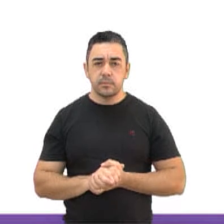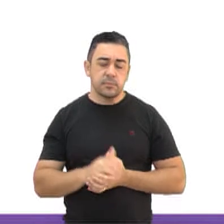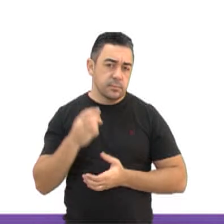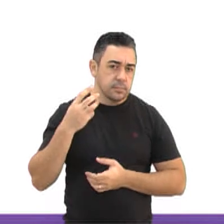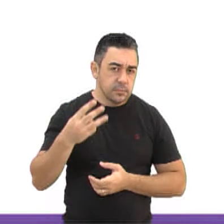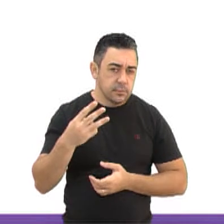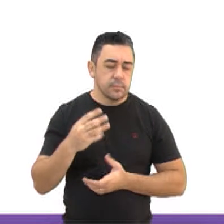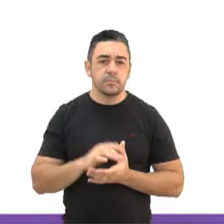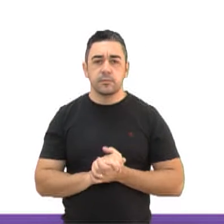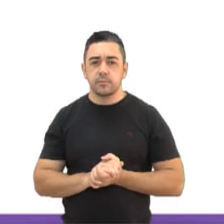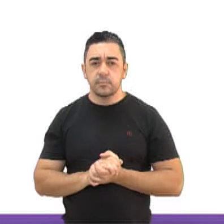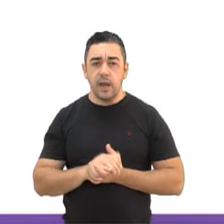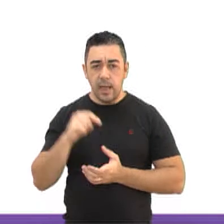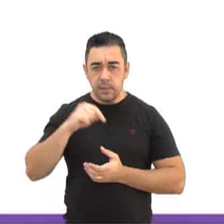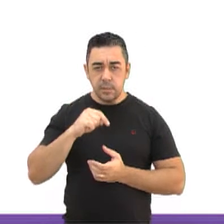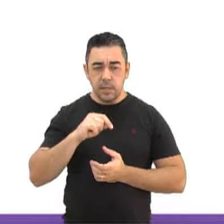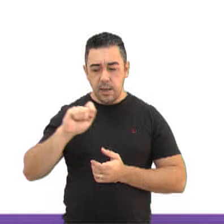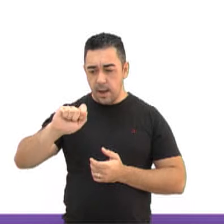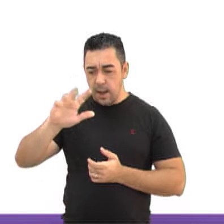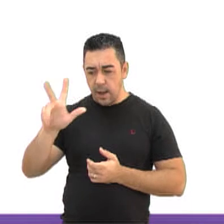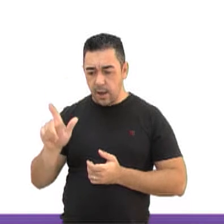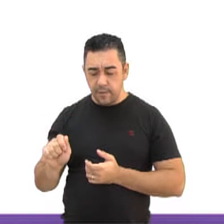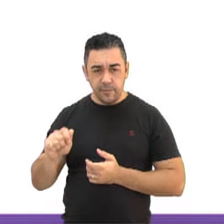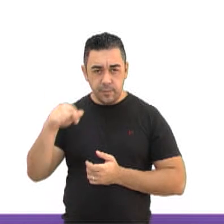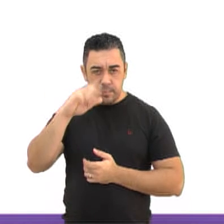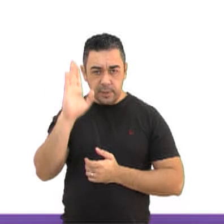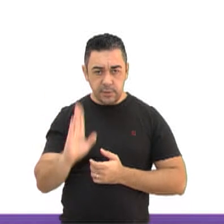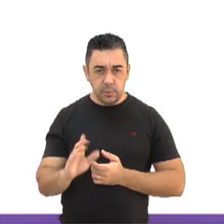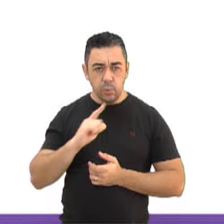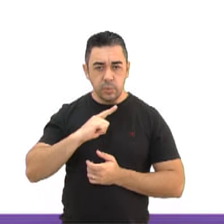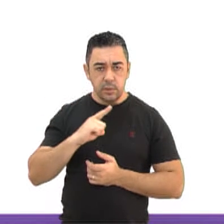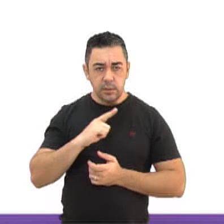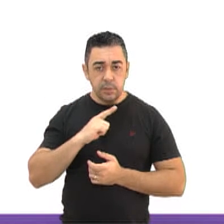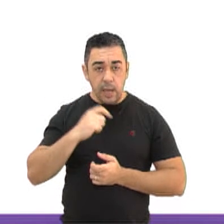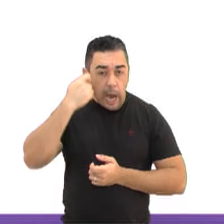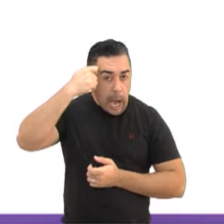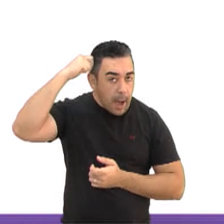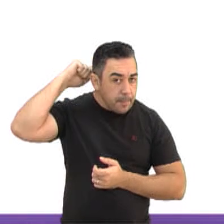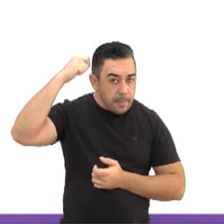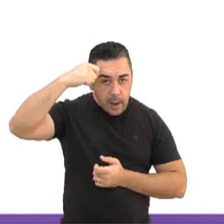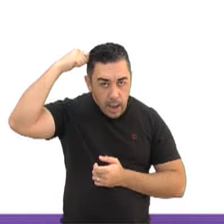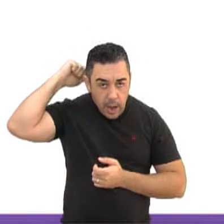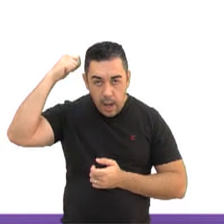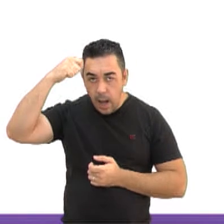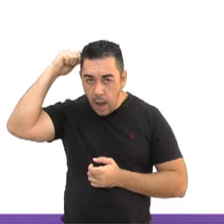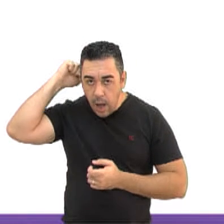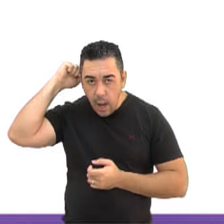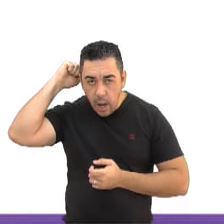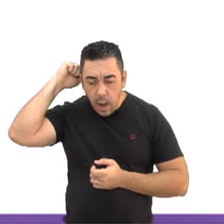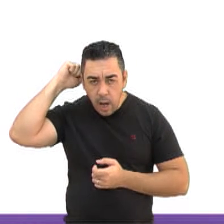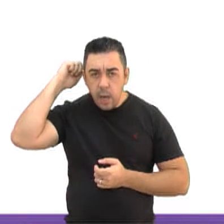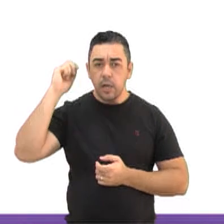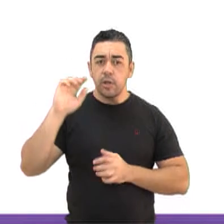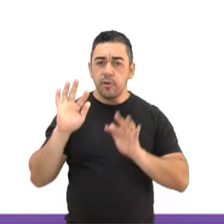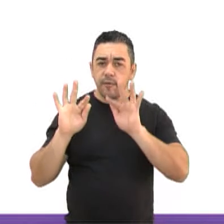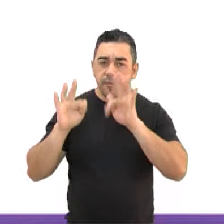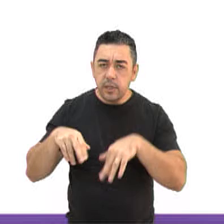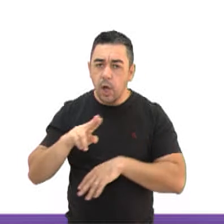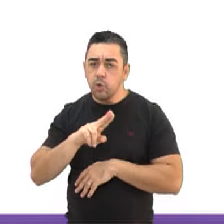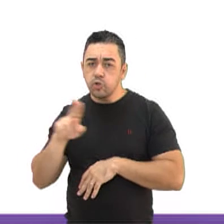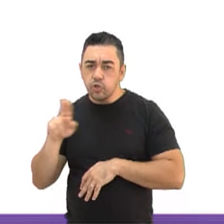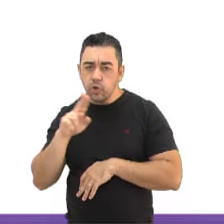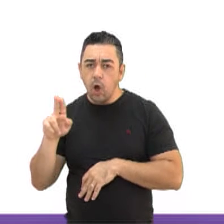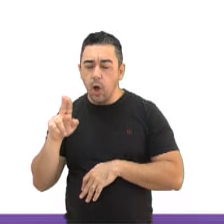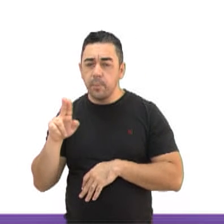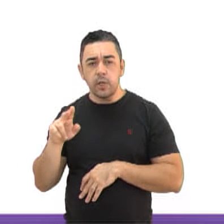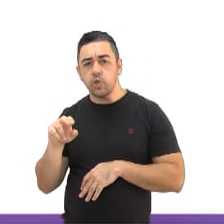rito de passagem afro-brasileiro, em que é feita a raspagem do cabelo do iniciado, que no final recebe um novo